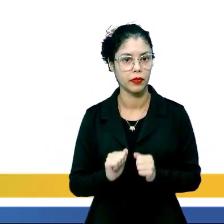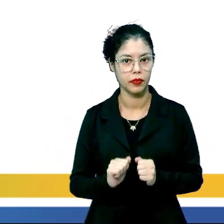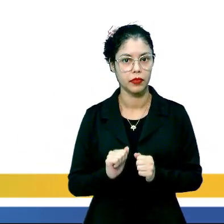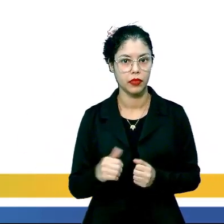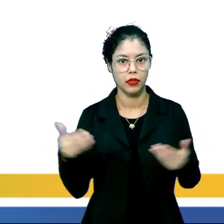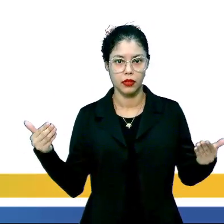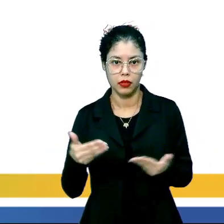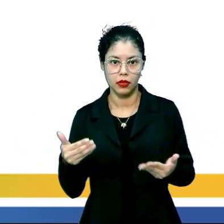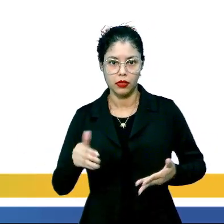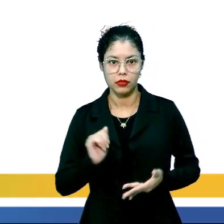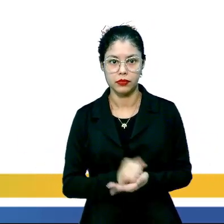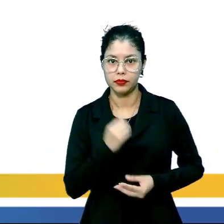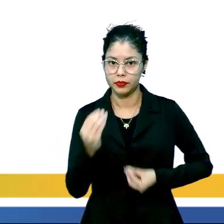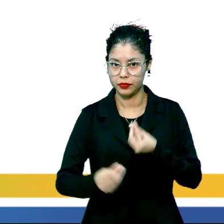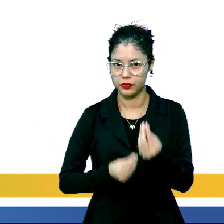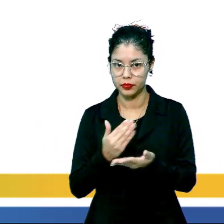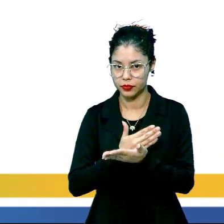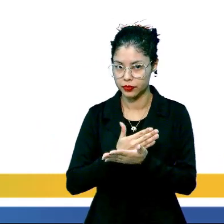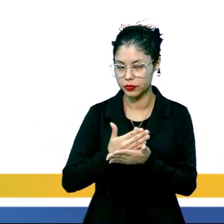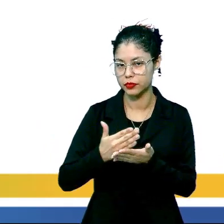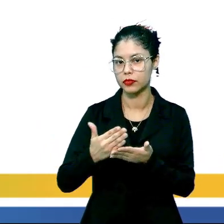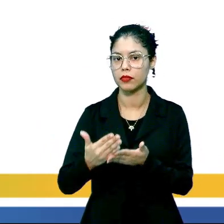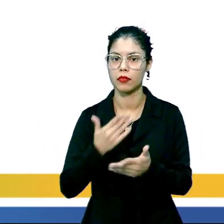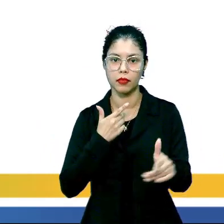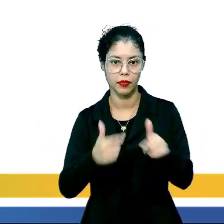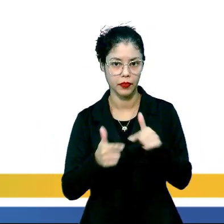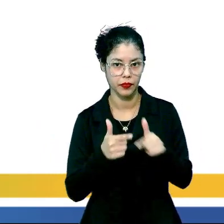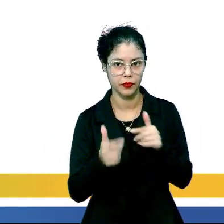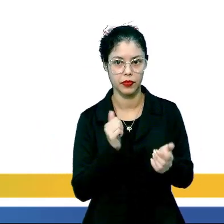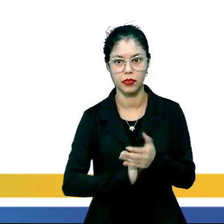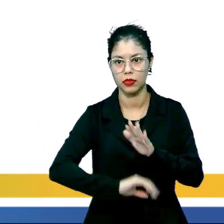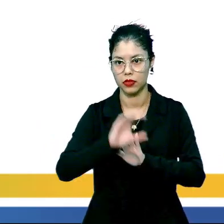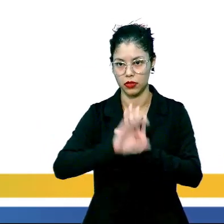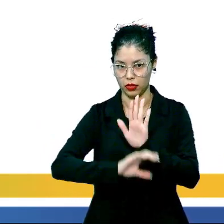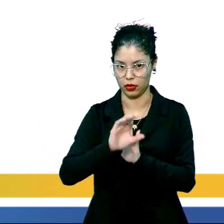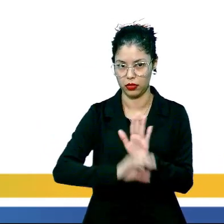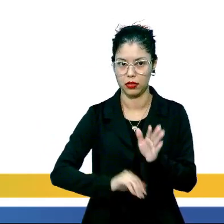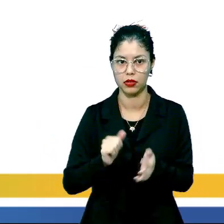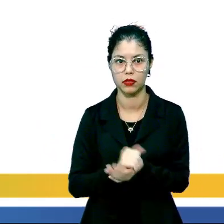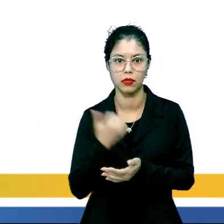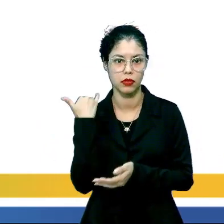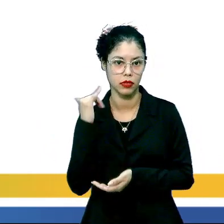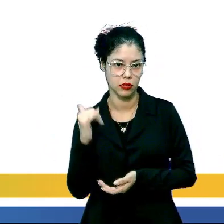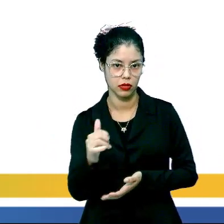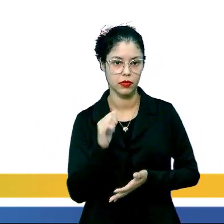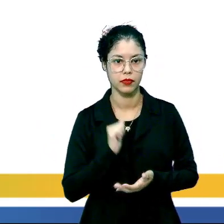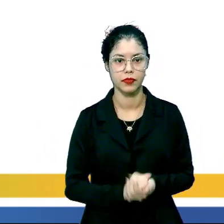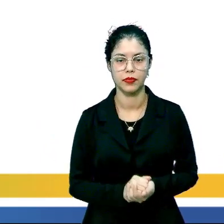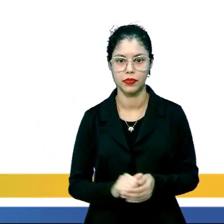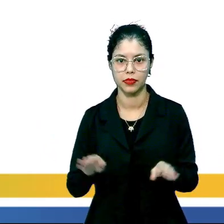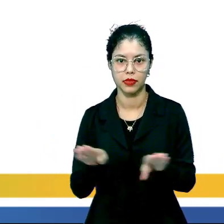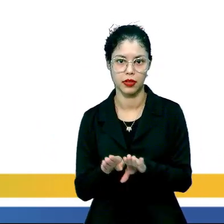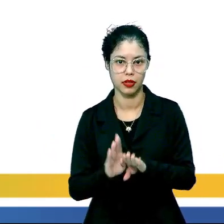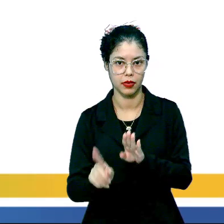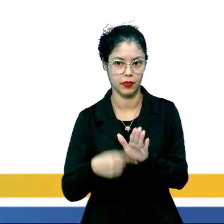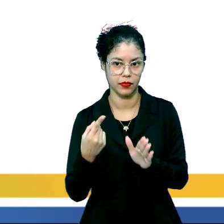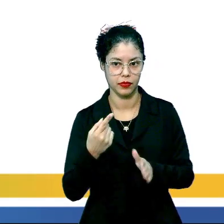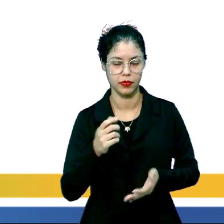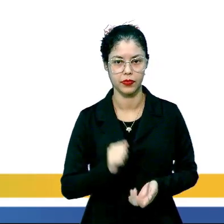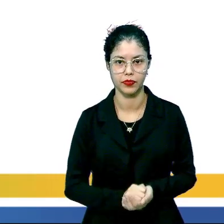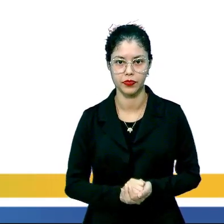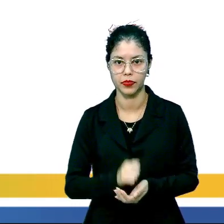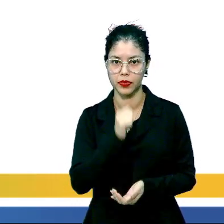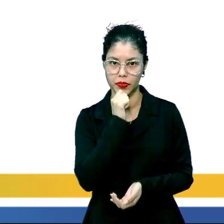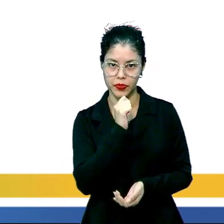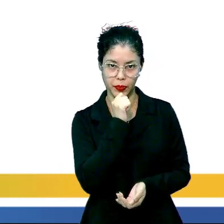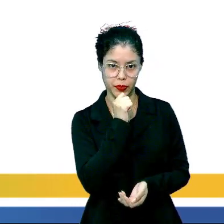entender agora, começar a trabalhar o conceito de energia. Para isso, nós vamos primeiro entender o